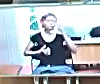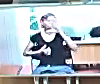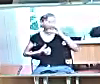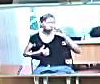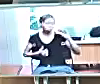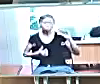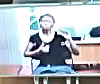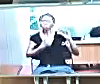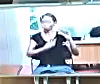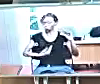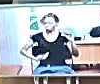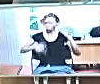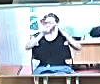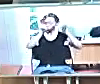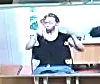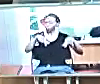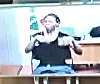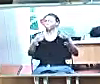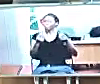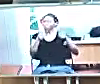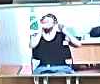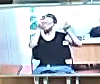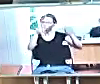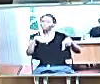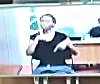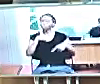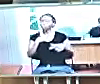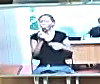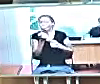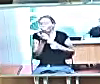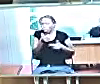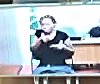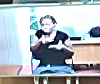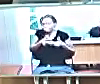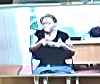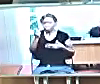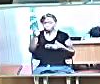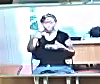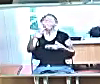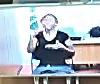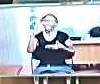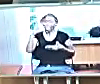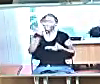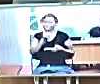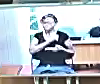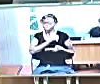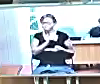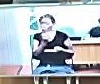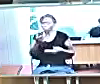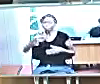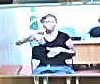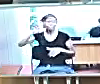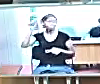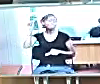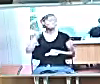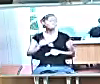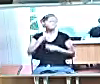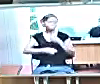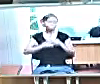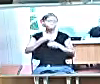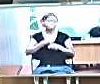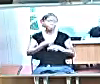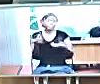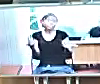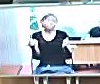carreiras estão defasados com muita gente já com idade de aposentar a gente acredita que esse número vai piorar ainda nos próximos anos a necessidade